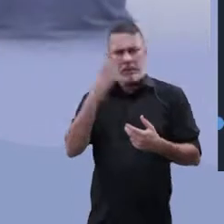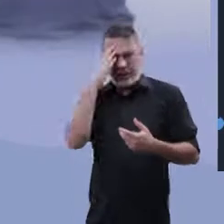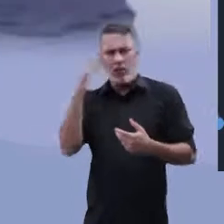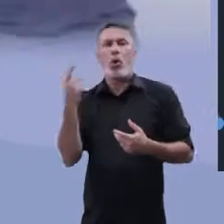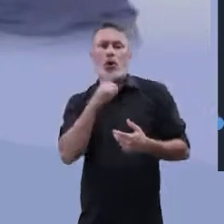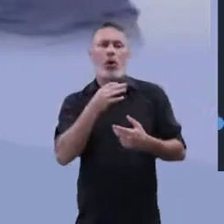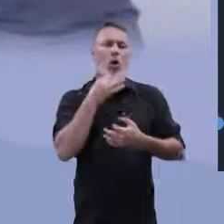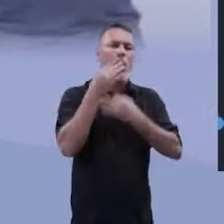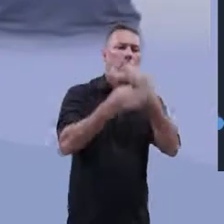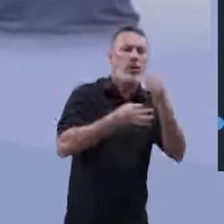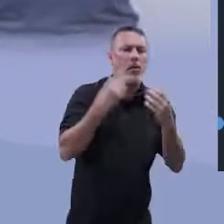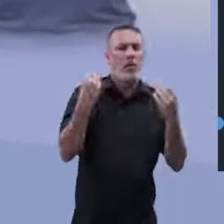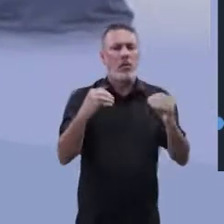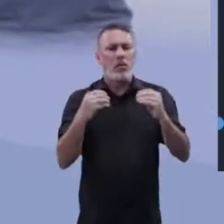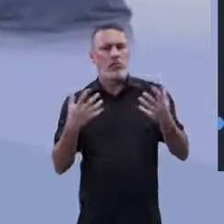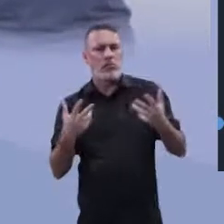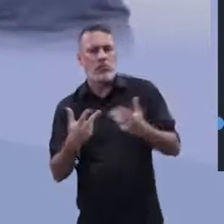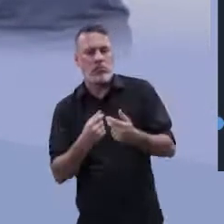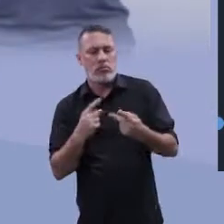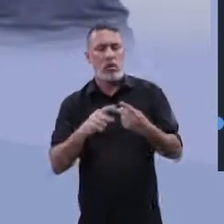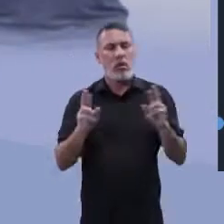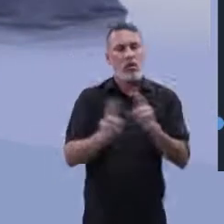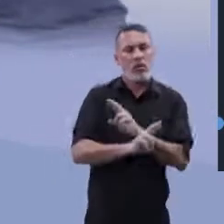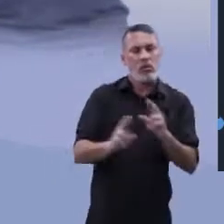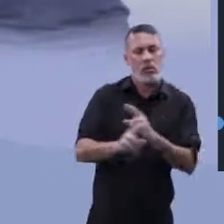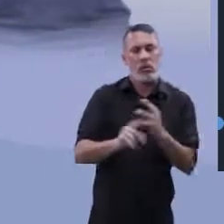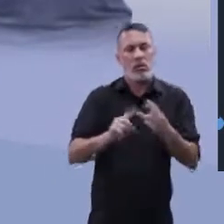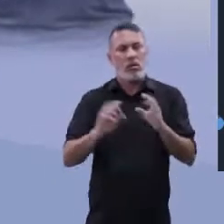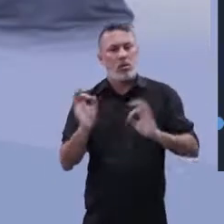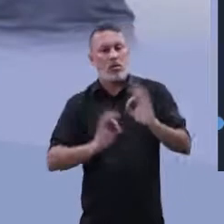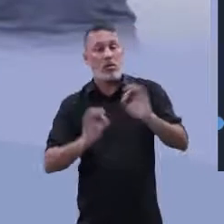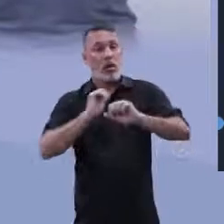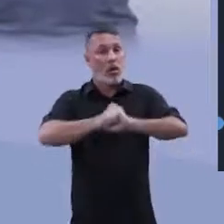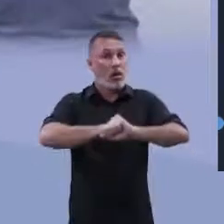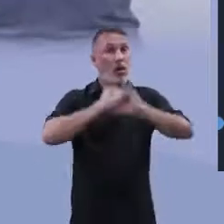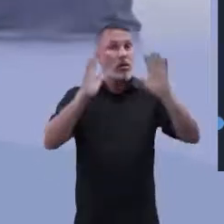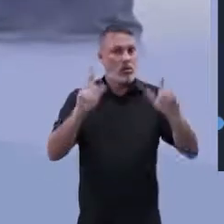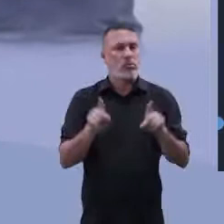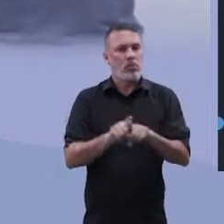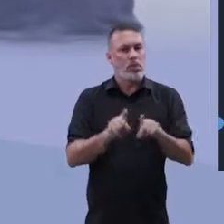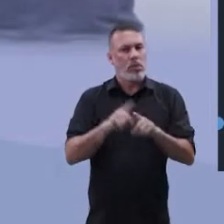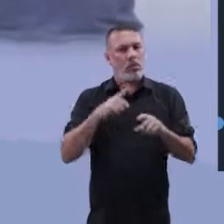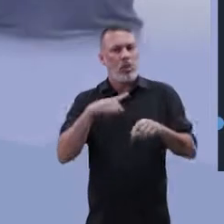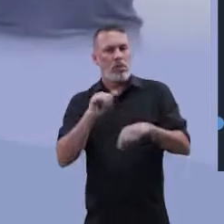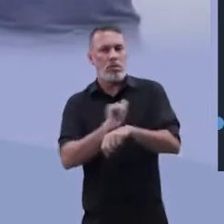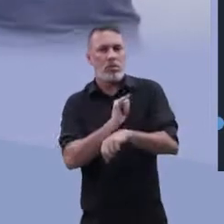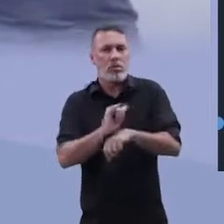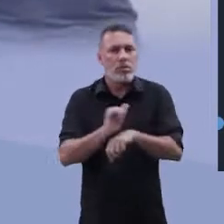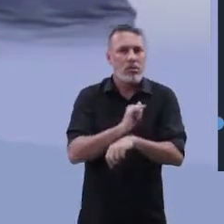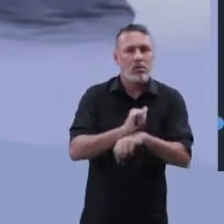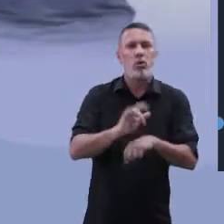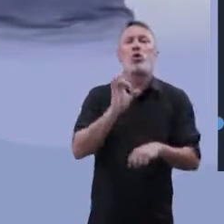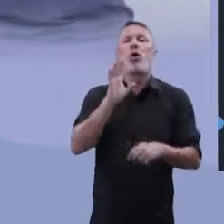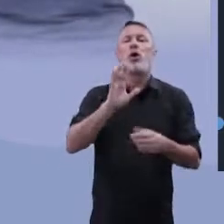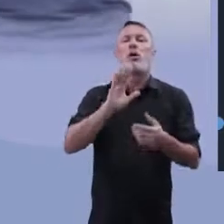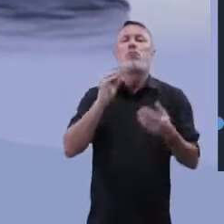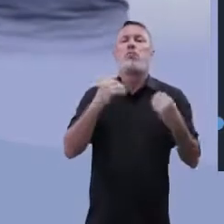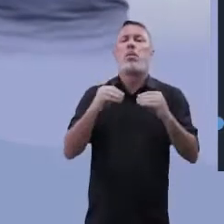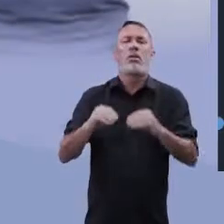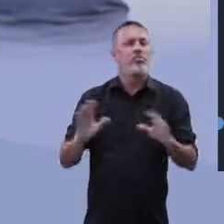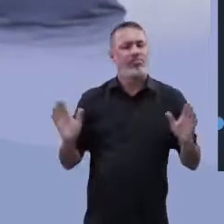de selecionar os argumentos mais adequados, relacioná-los, organizado de forma clara, né, de uma estratégia que vai além